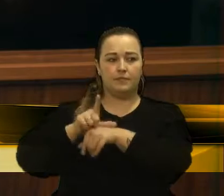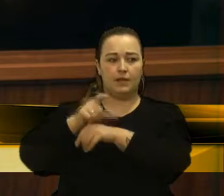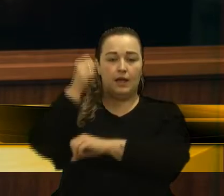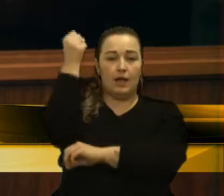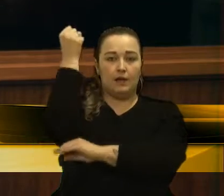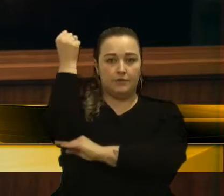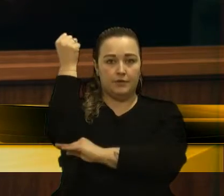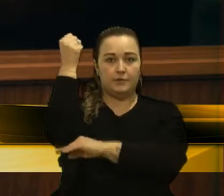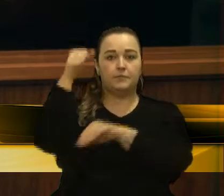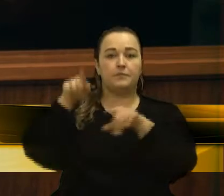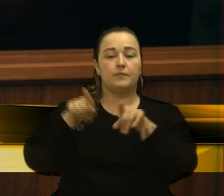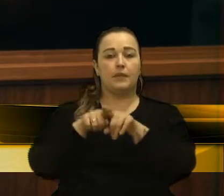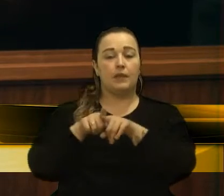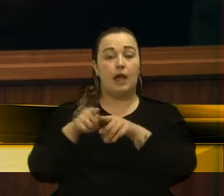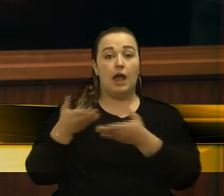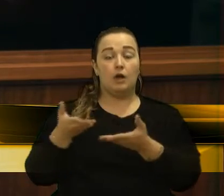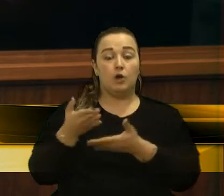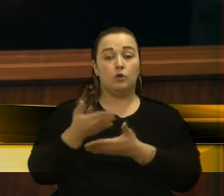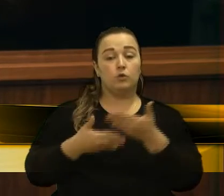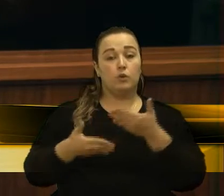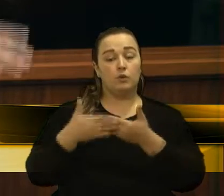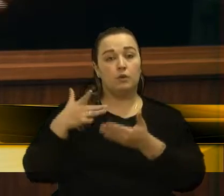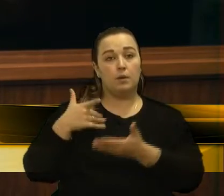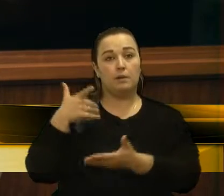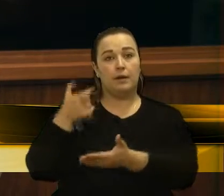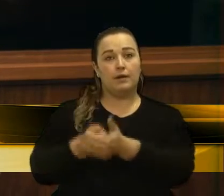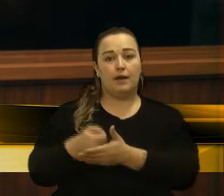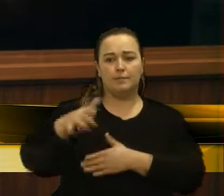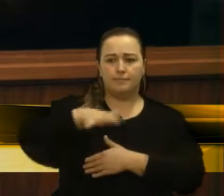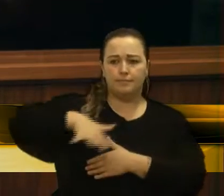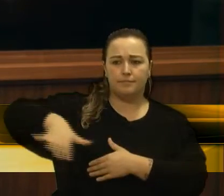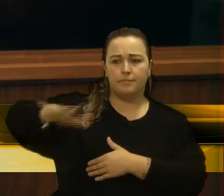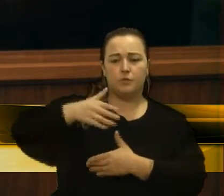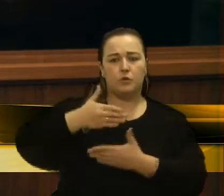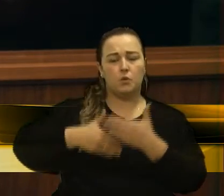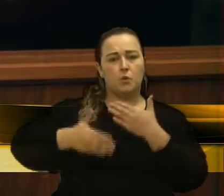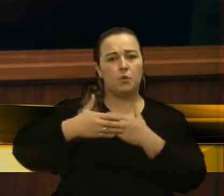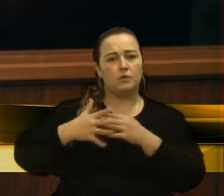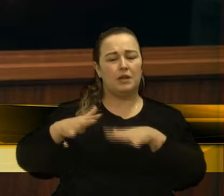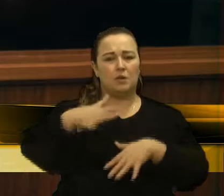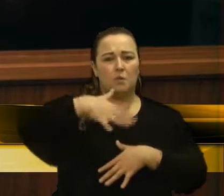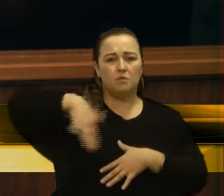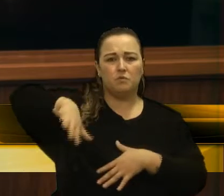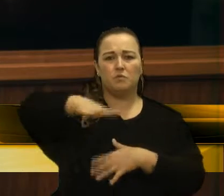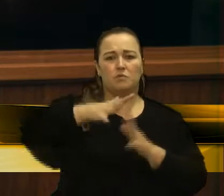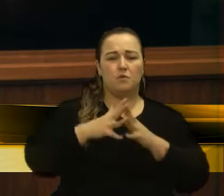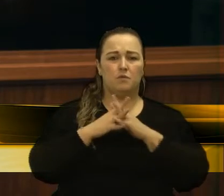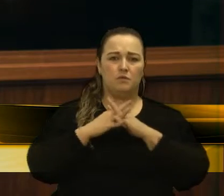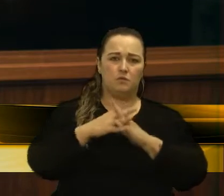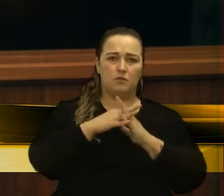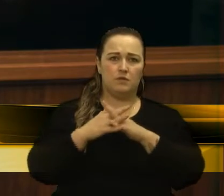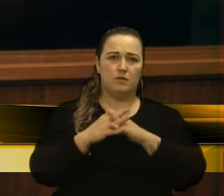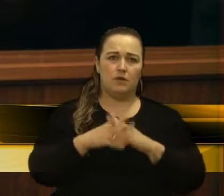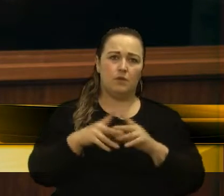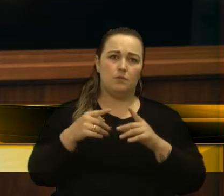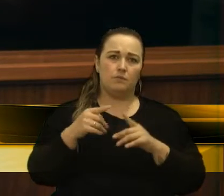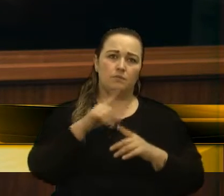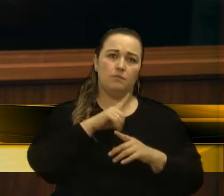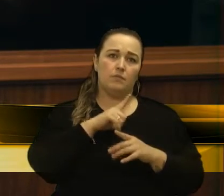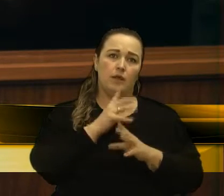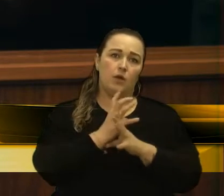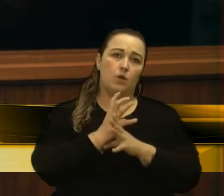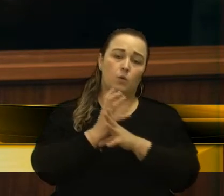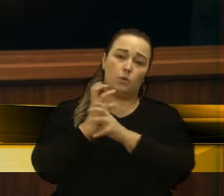nós temos que pagar com os nossos impostos toda a confusão que está gerando naquela região. Mas o lucro não é dividido, né, não